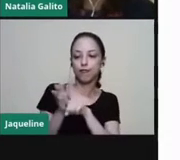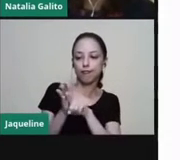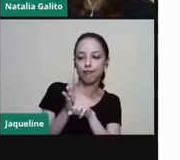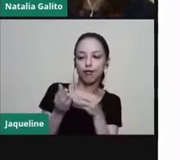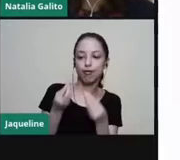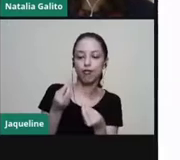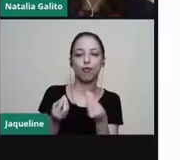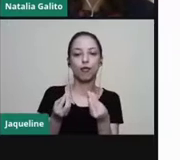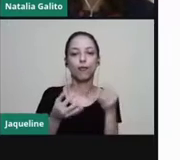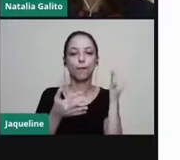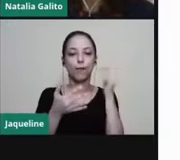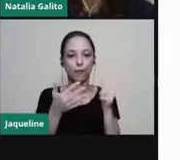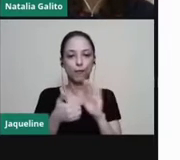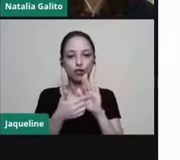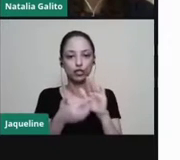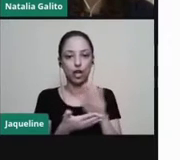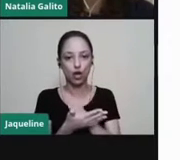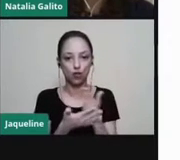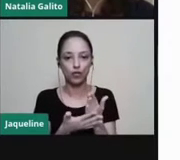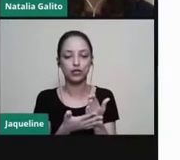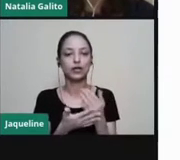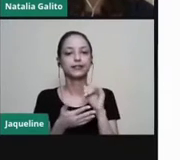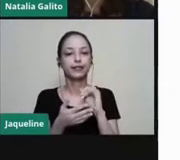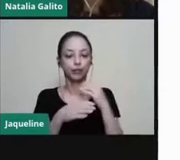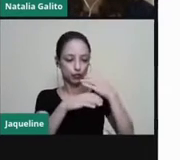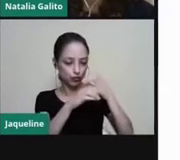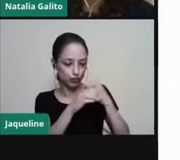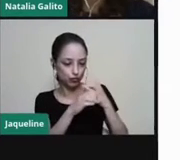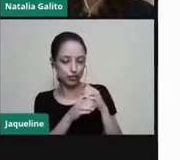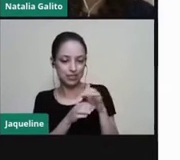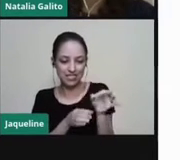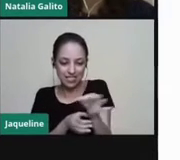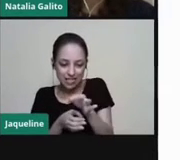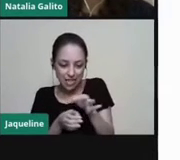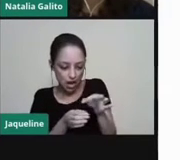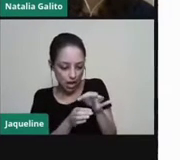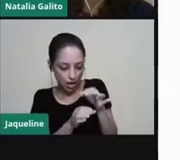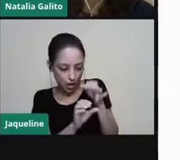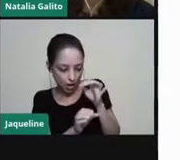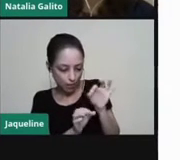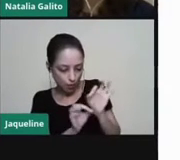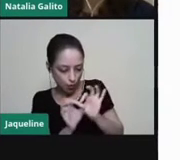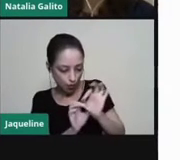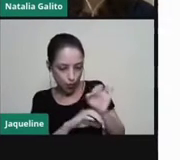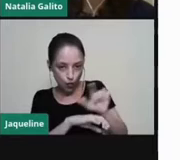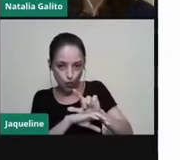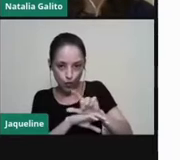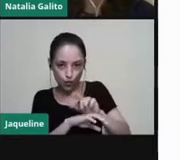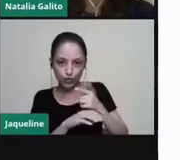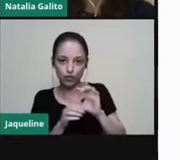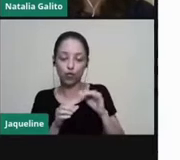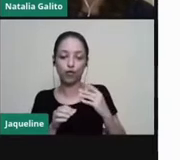algumas. Nós temos a técnica in vitro de cultura de células, e nós temos técnicas in